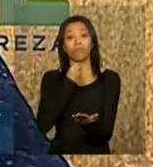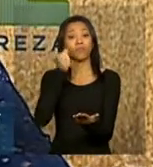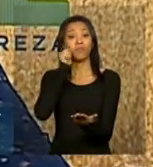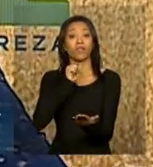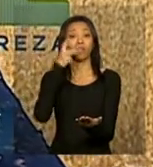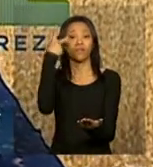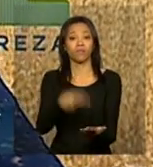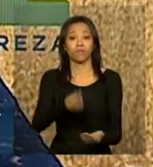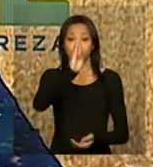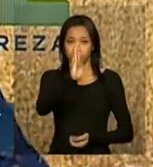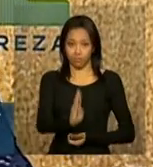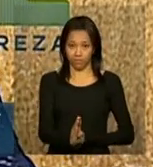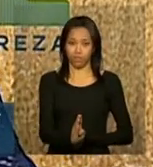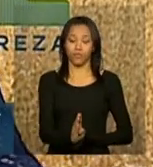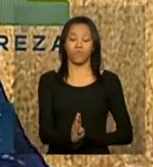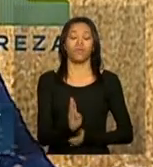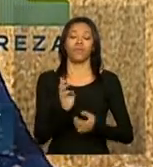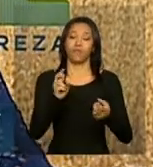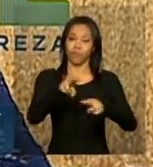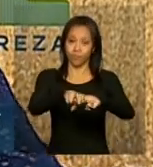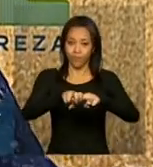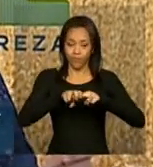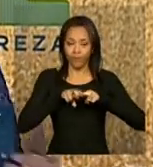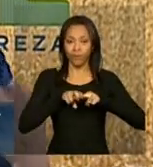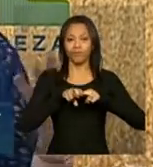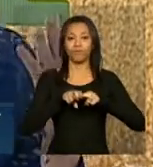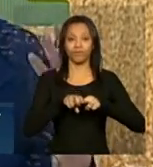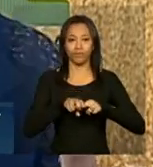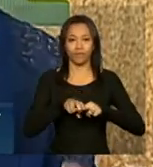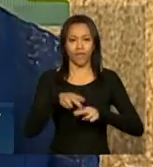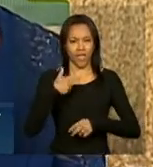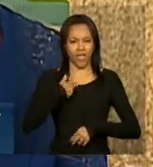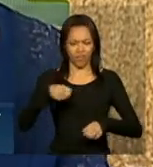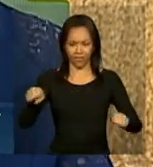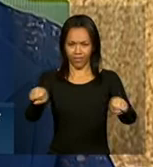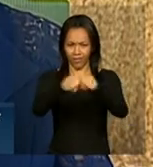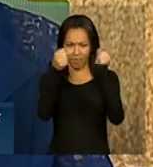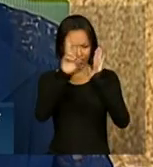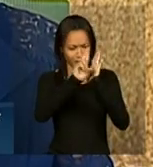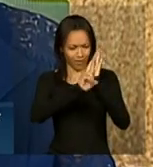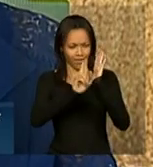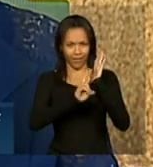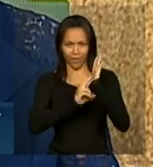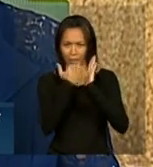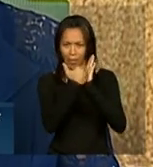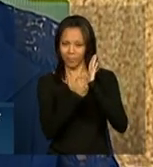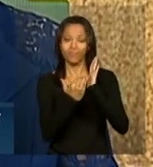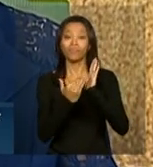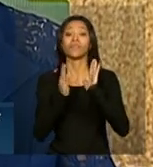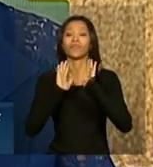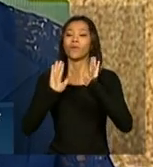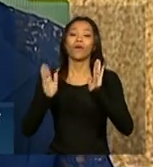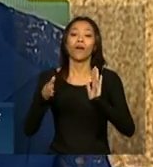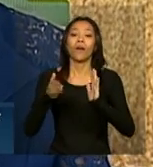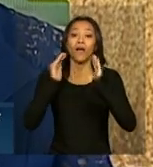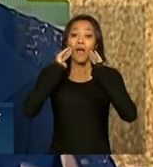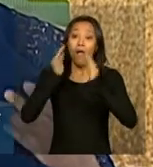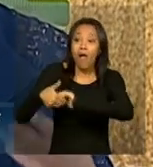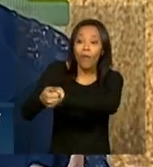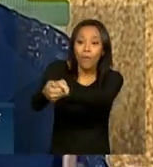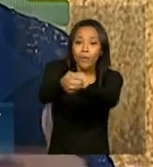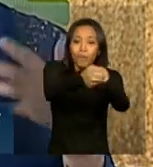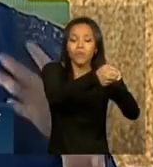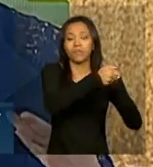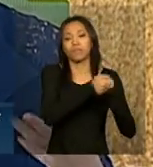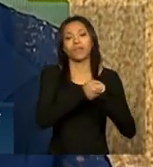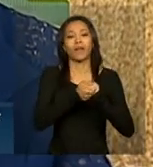brasileiras. E por isso eu quebro o protocolo e começo cumprimentando a